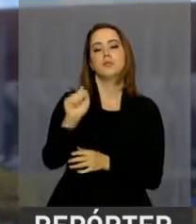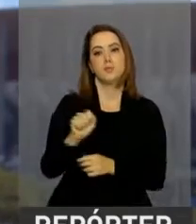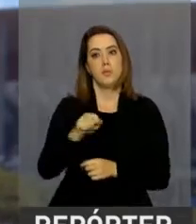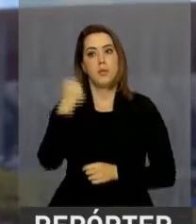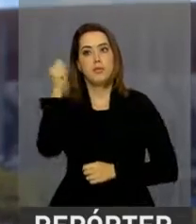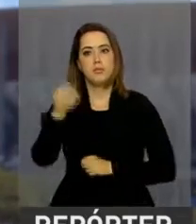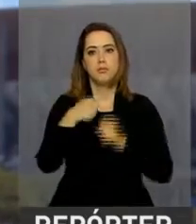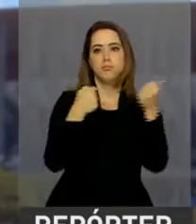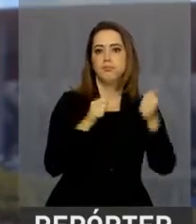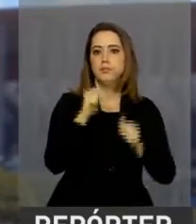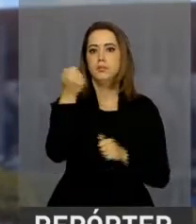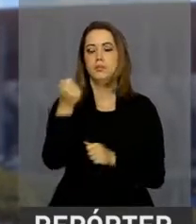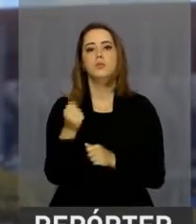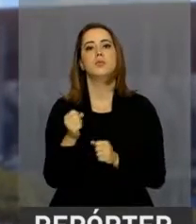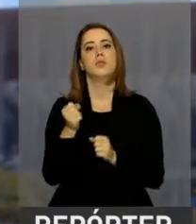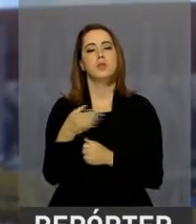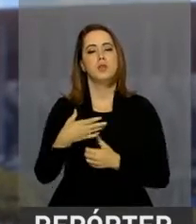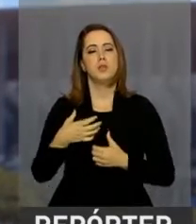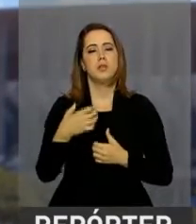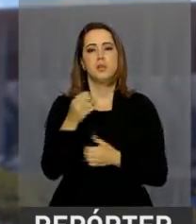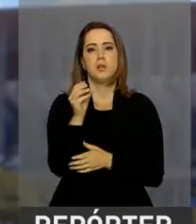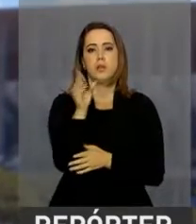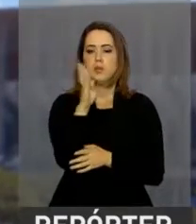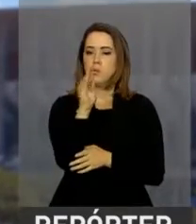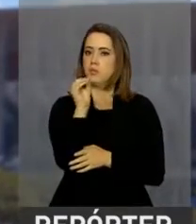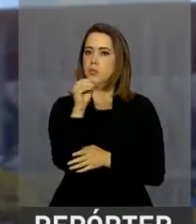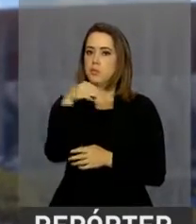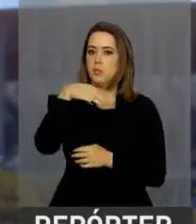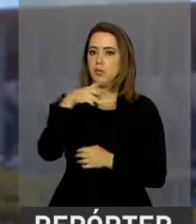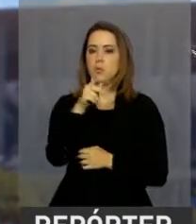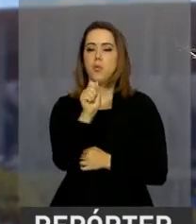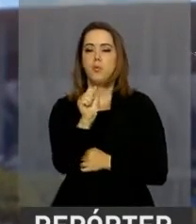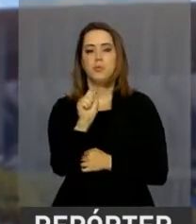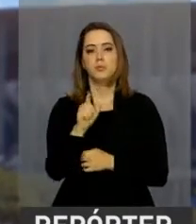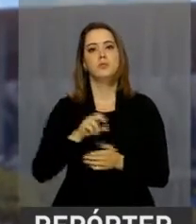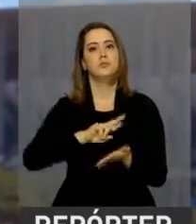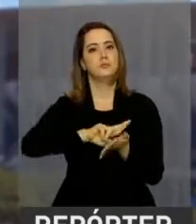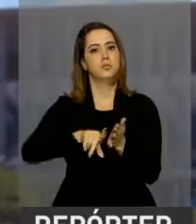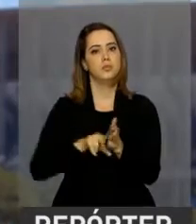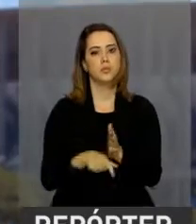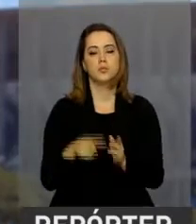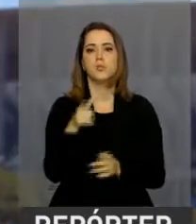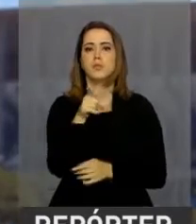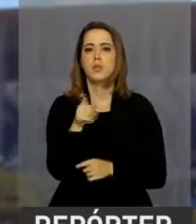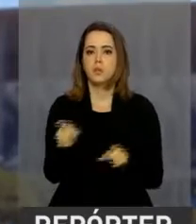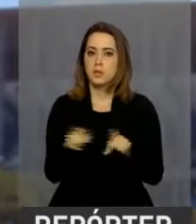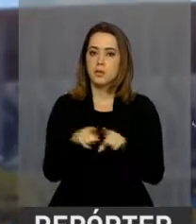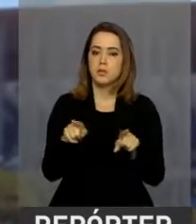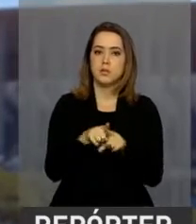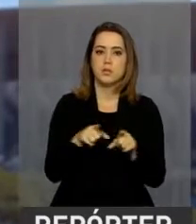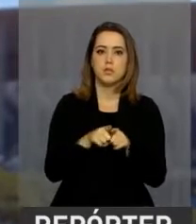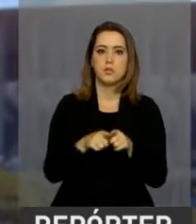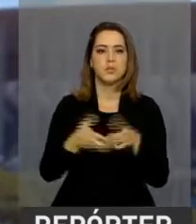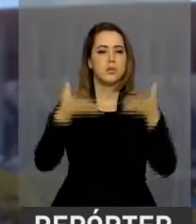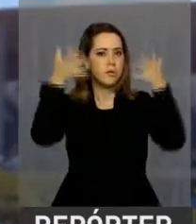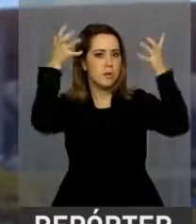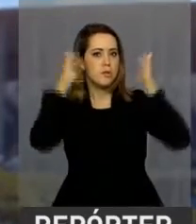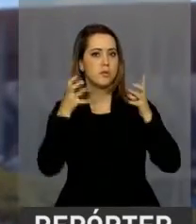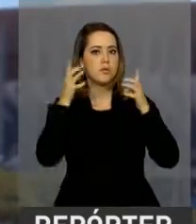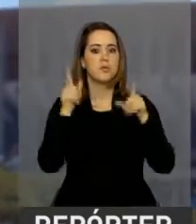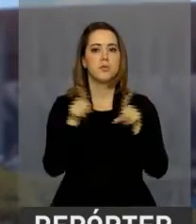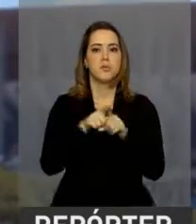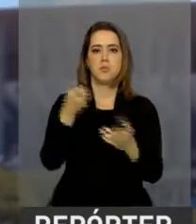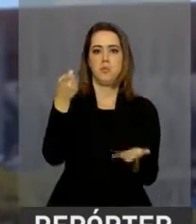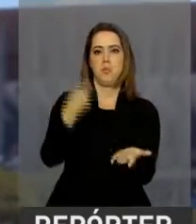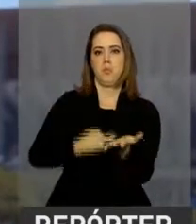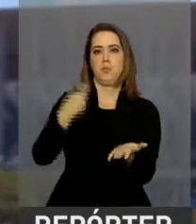de fumaça. A lista de proibições inclui ainda objetos menos óbvios, como capacetes, martelos,